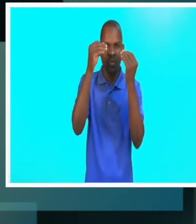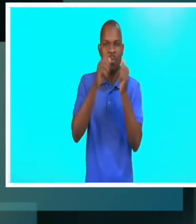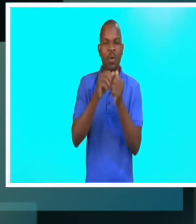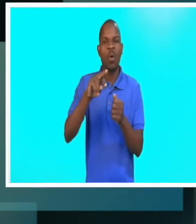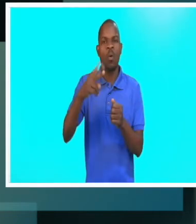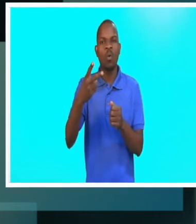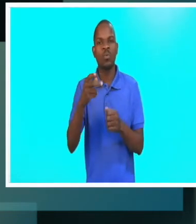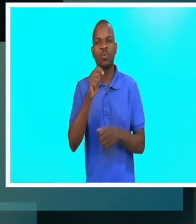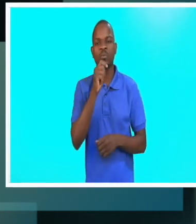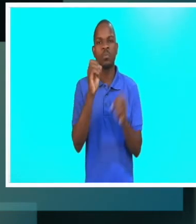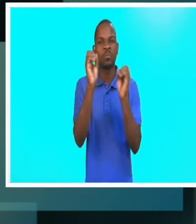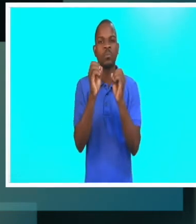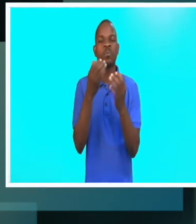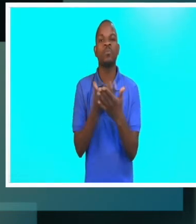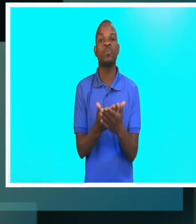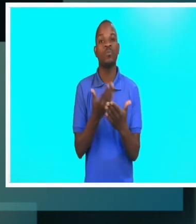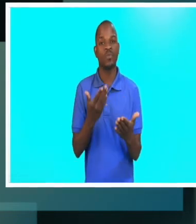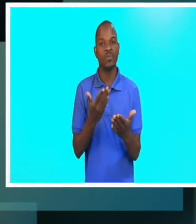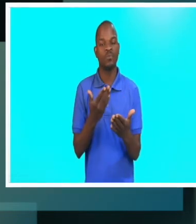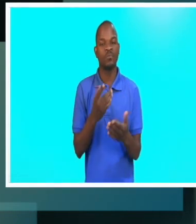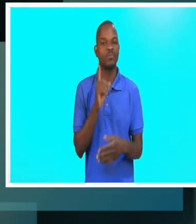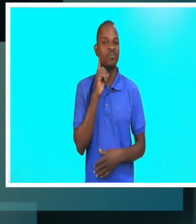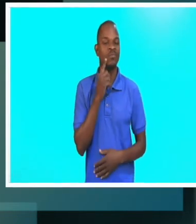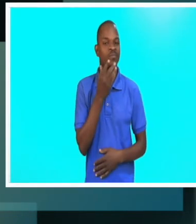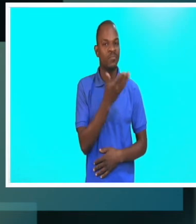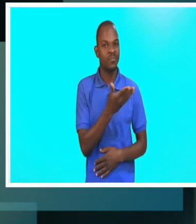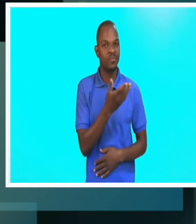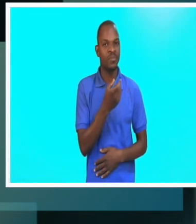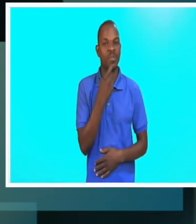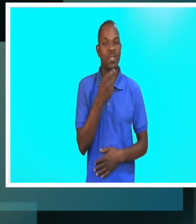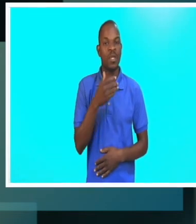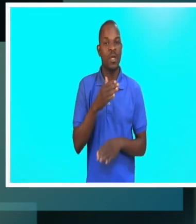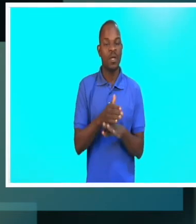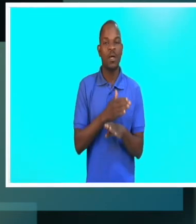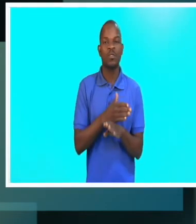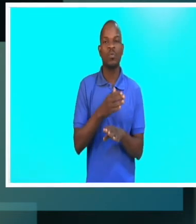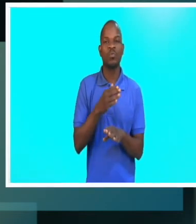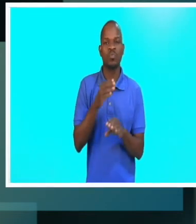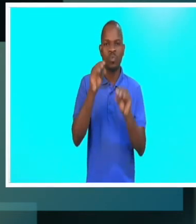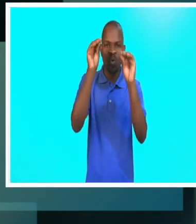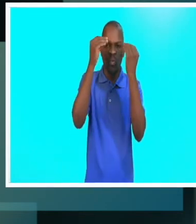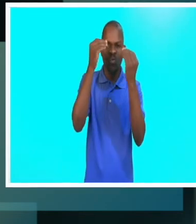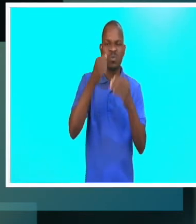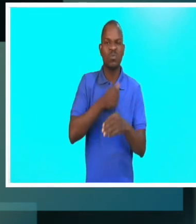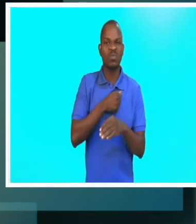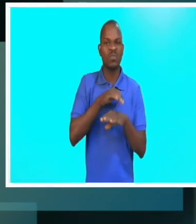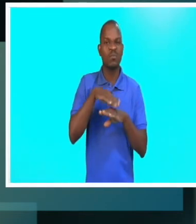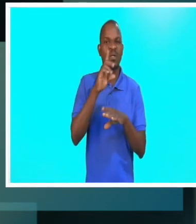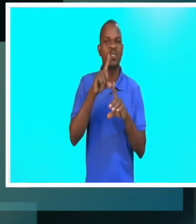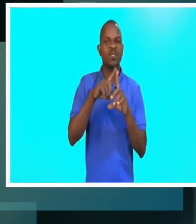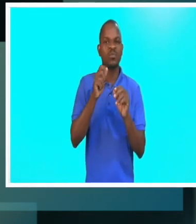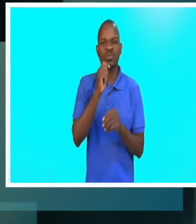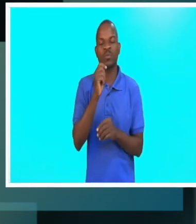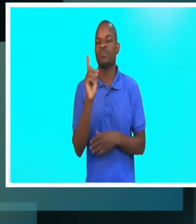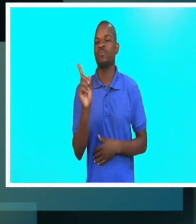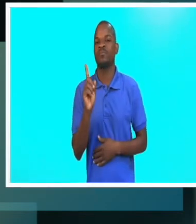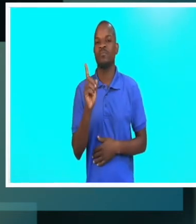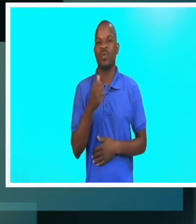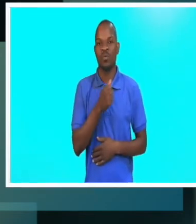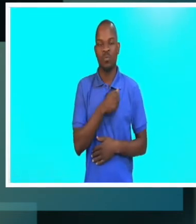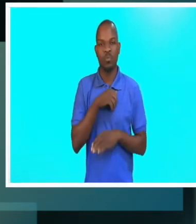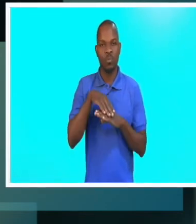de fazer o curso de jornalismo? O meu curso de sonho, diria que nem foi o jornalismo,